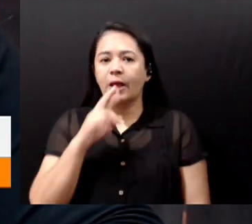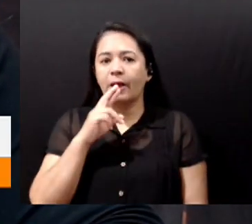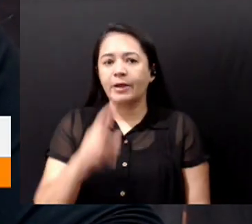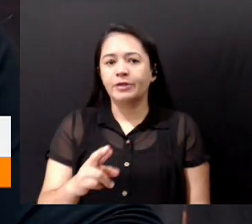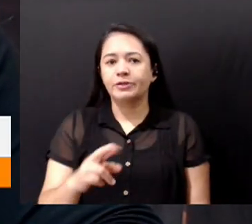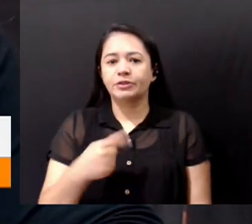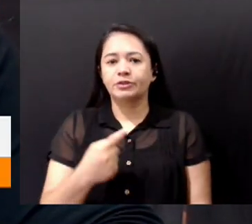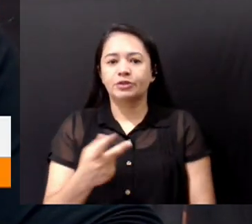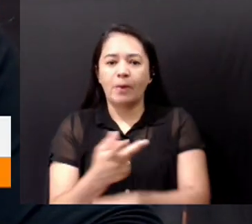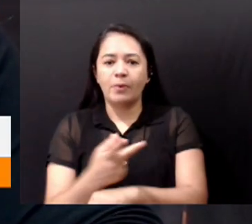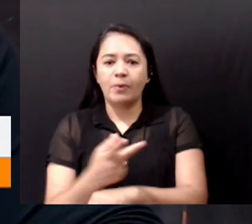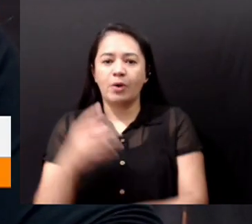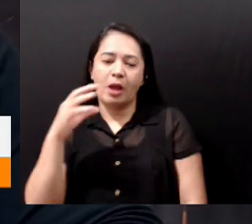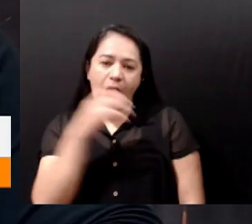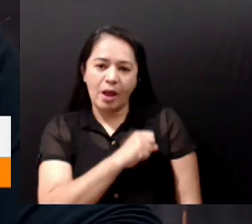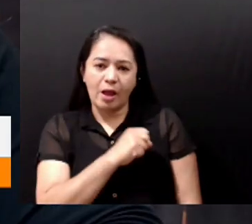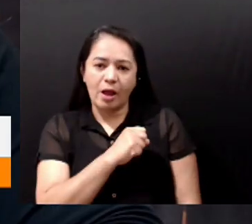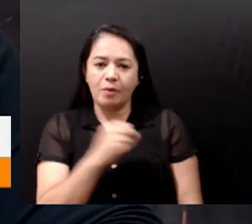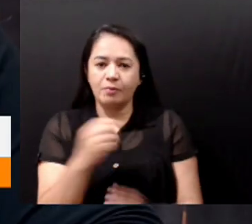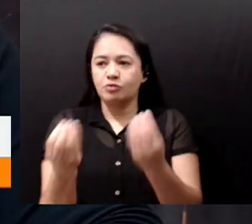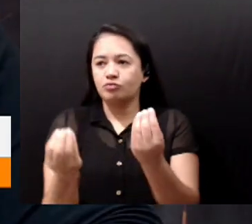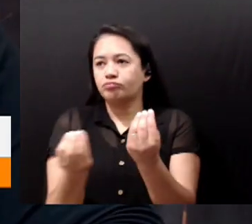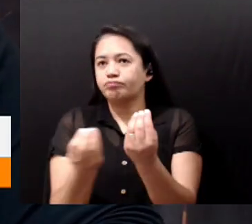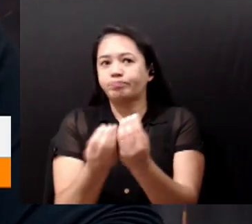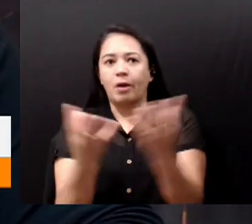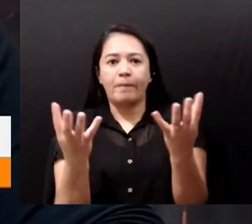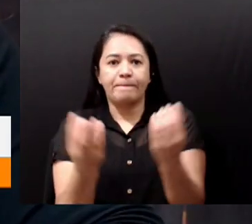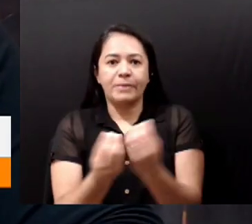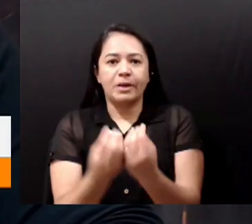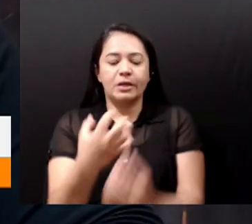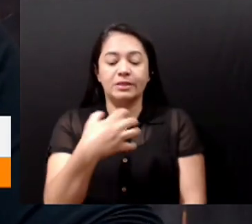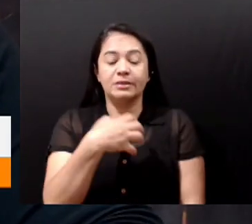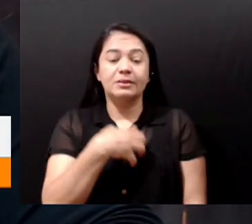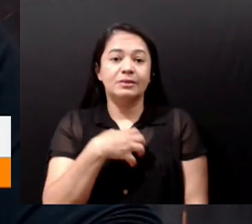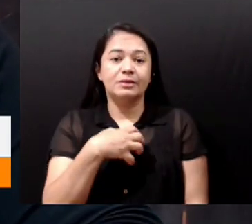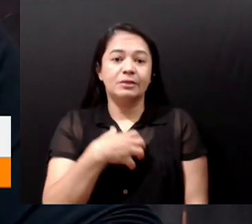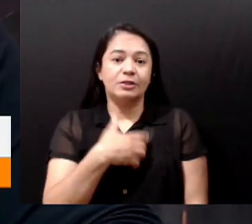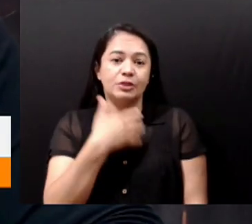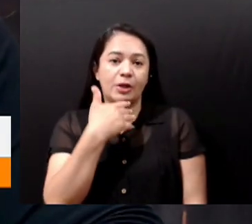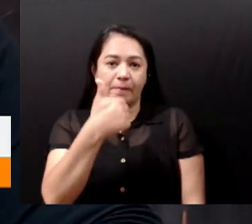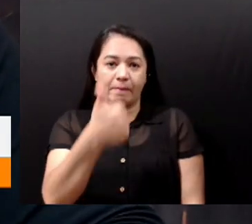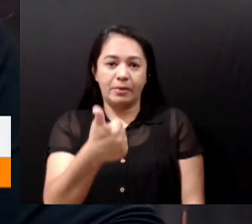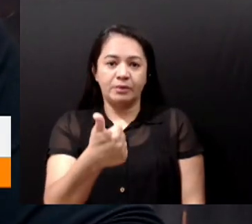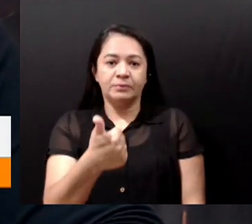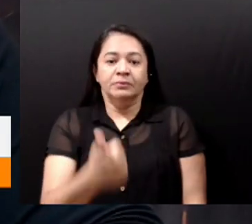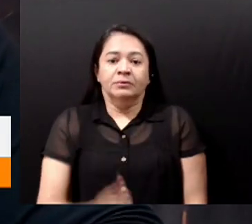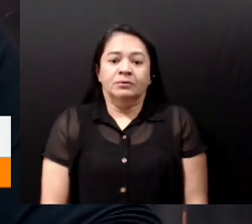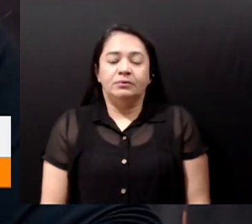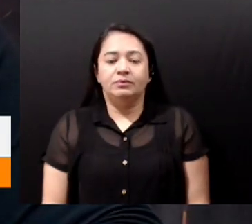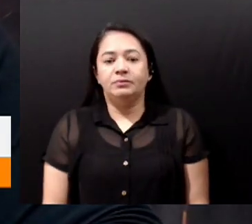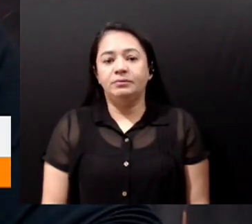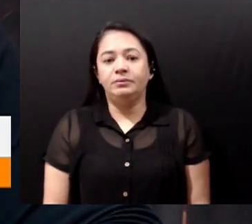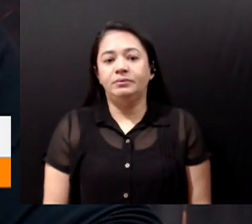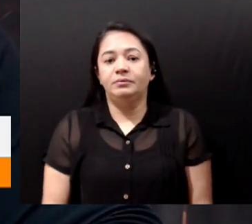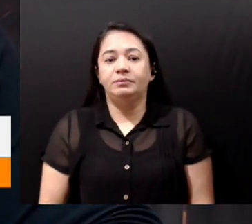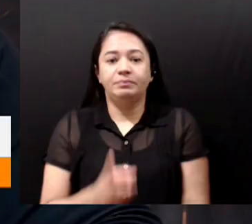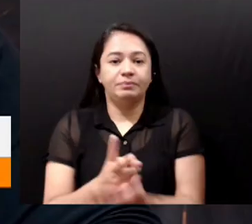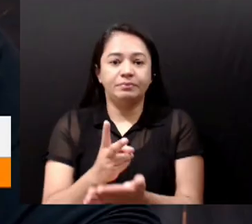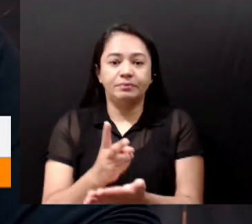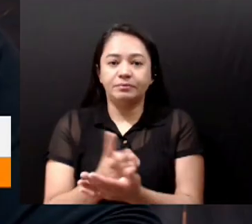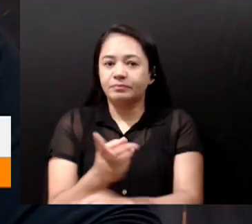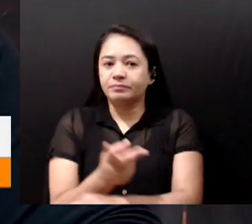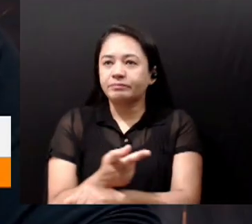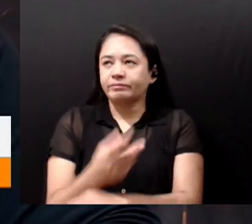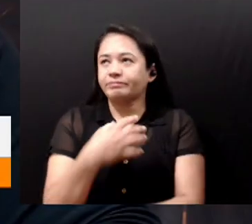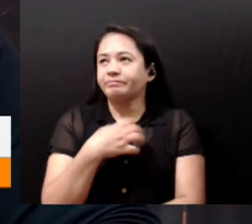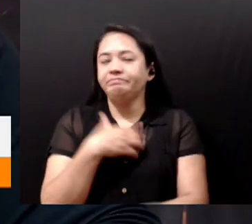com fórmulas milagrosas, para se sentir melhor, para preencher alguma coisa, né? Na verdade, é sempre uma busca pelo pertencimento,